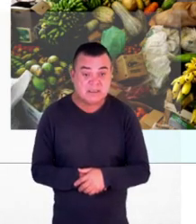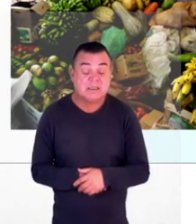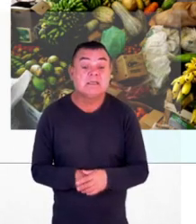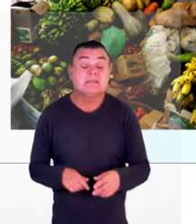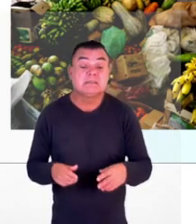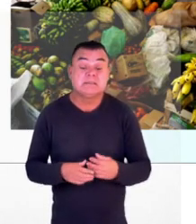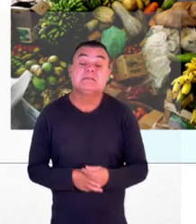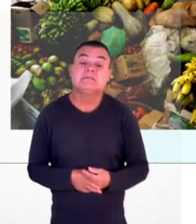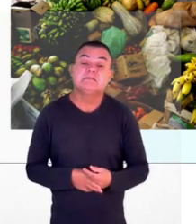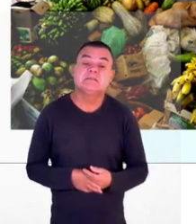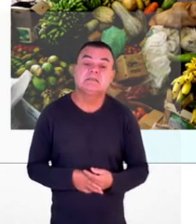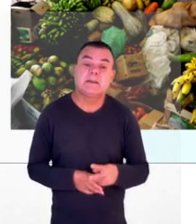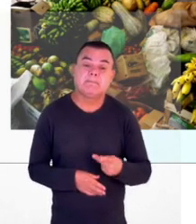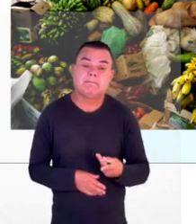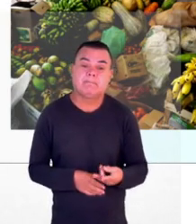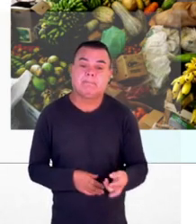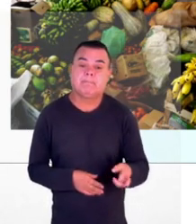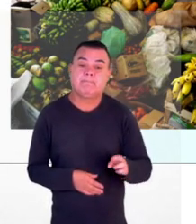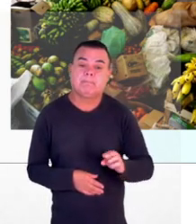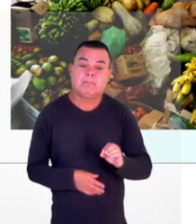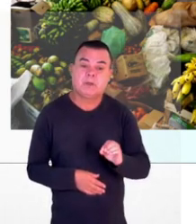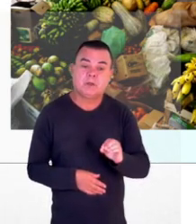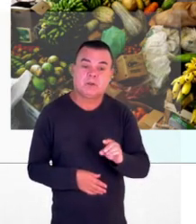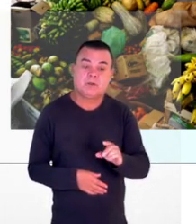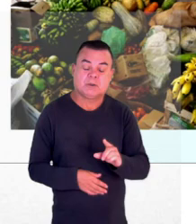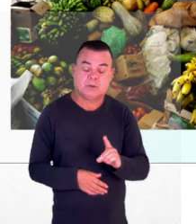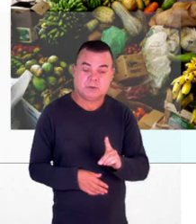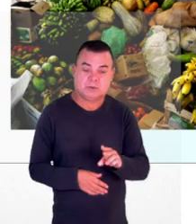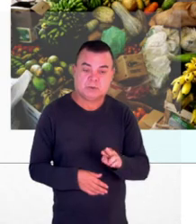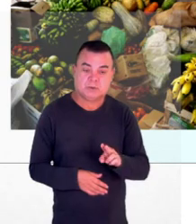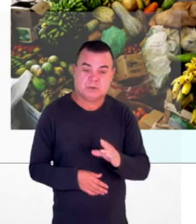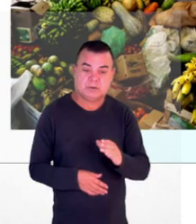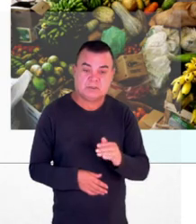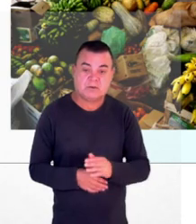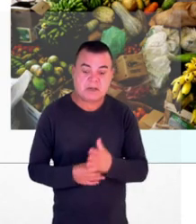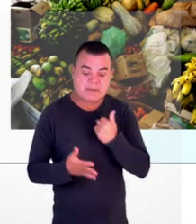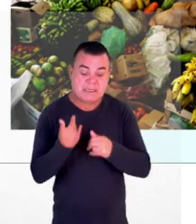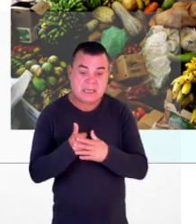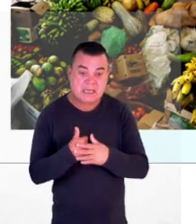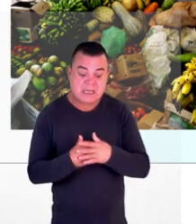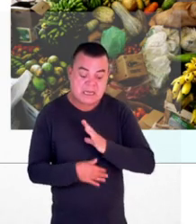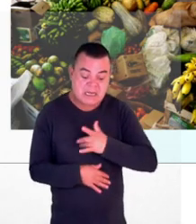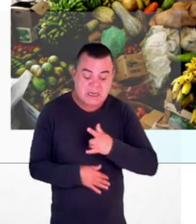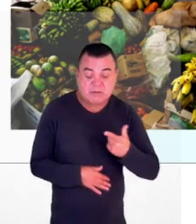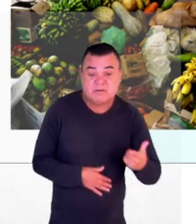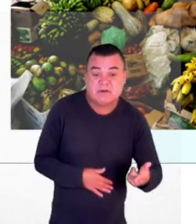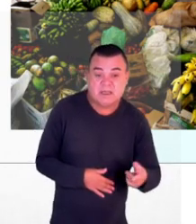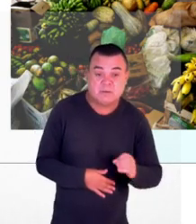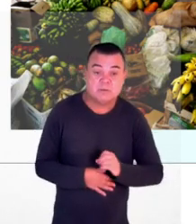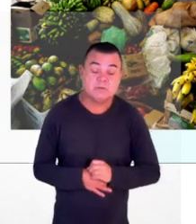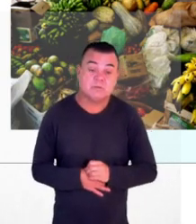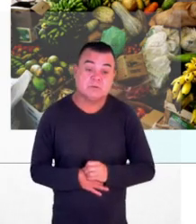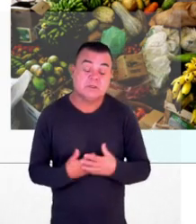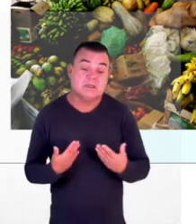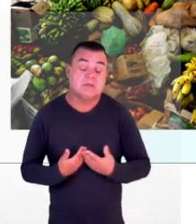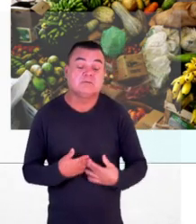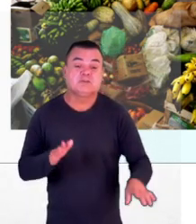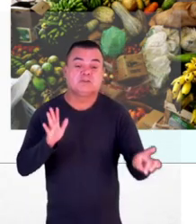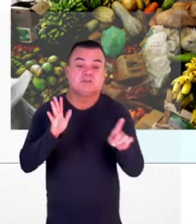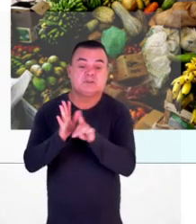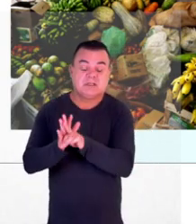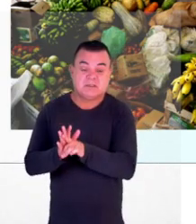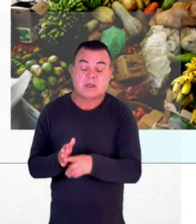produção eh alimentar não tem ou não tiveram né ou vêm tendo esses direito ao próprio alimento